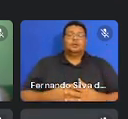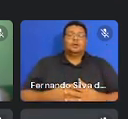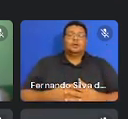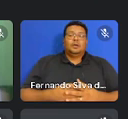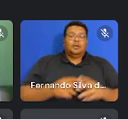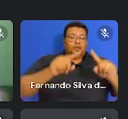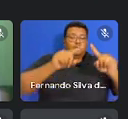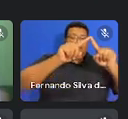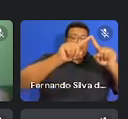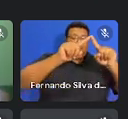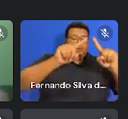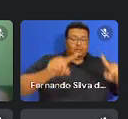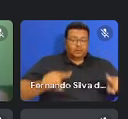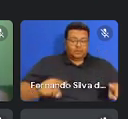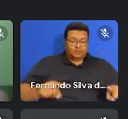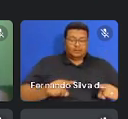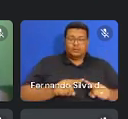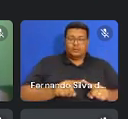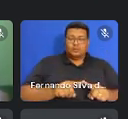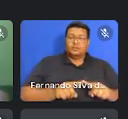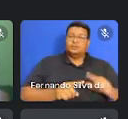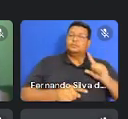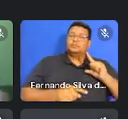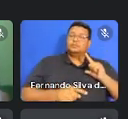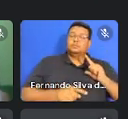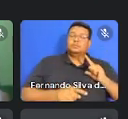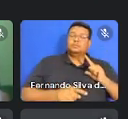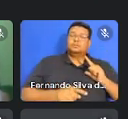triângulos, né? Tenho somente triângulos.